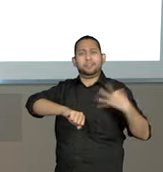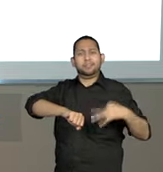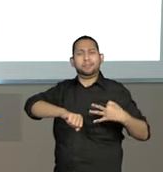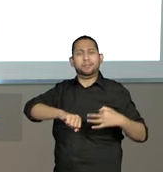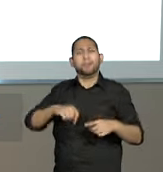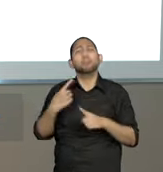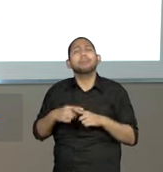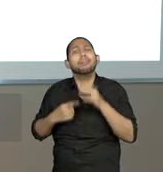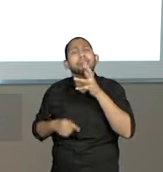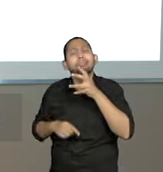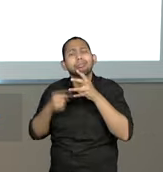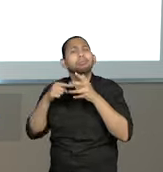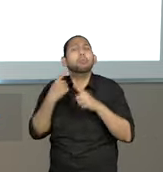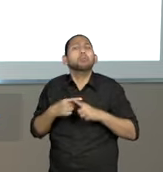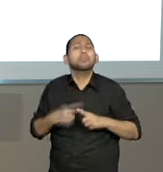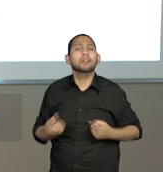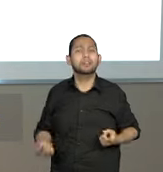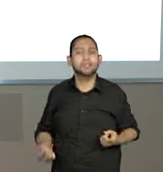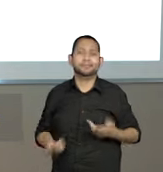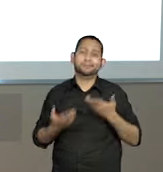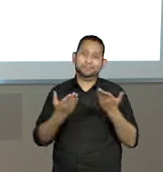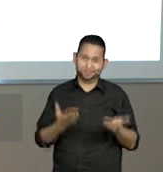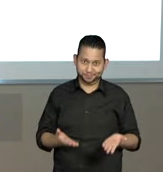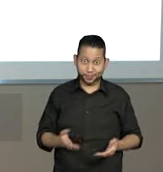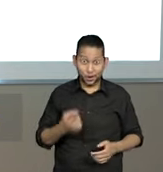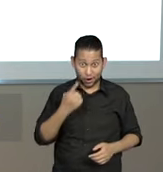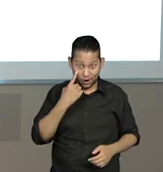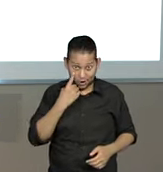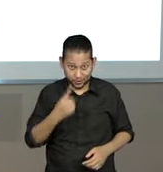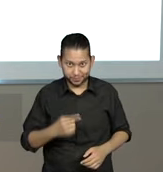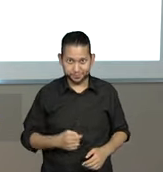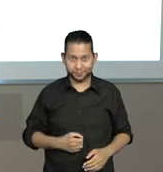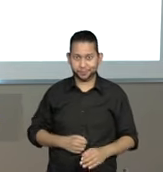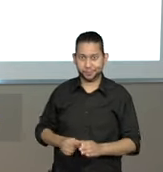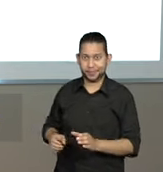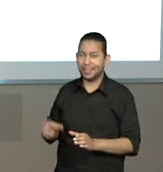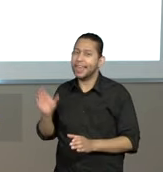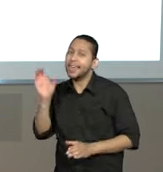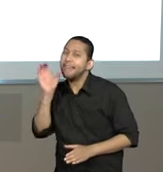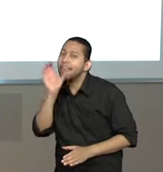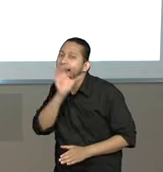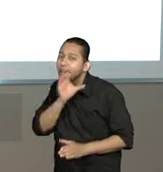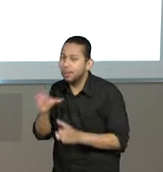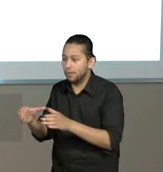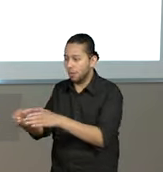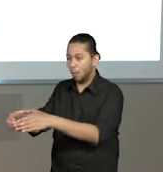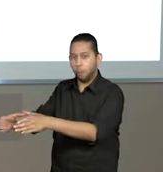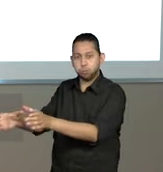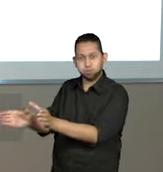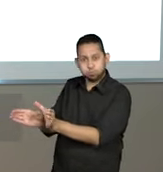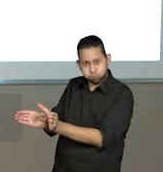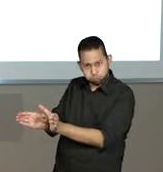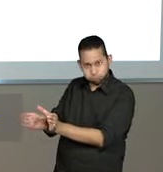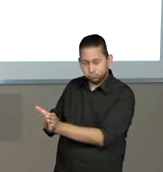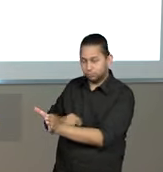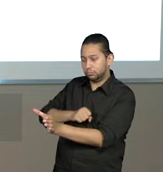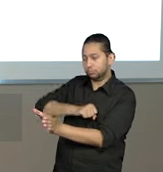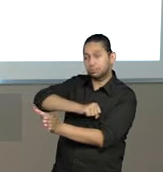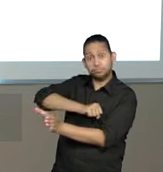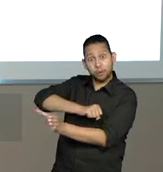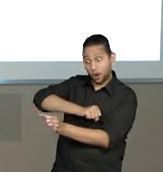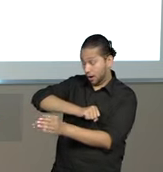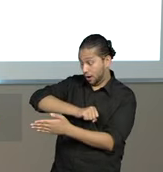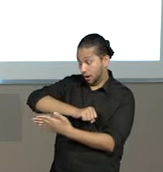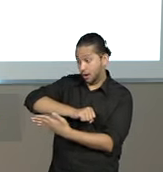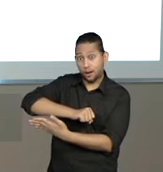Porque enquanto a informação para te gerar a dor teve que chegar no seu cérebro, o seu cérebro interpretar